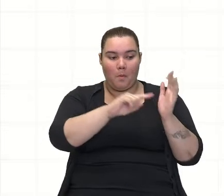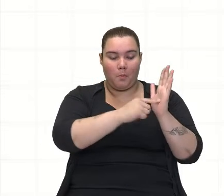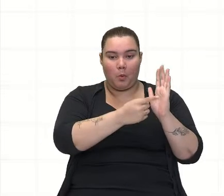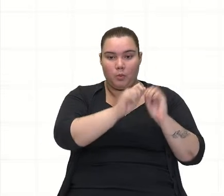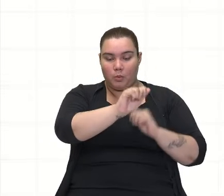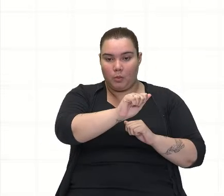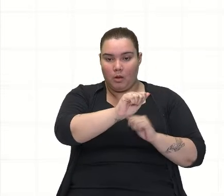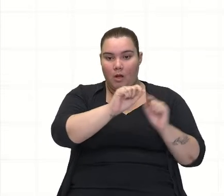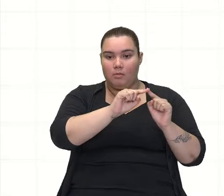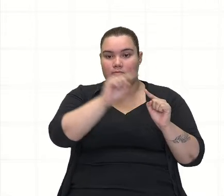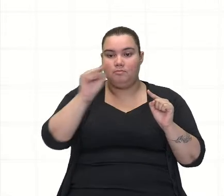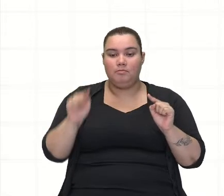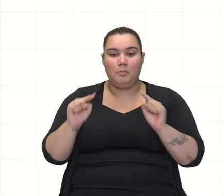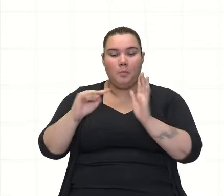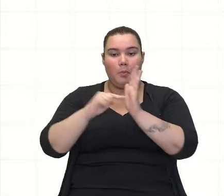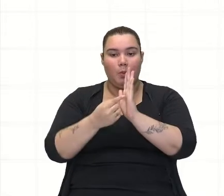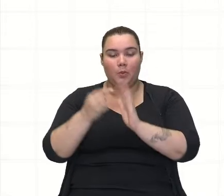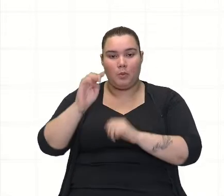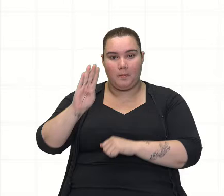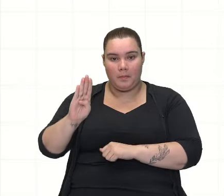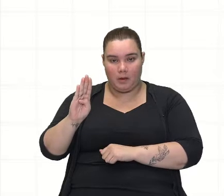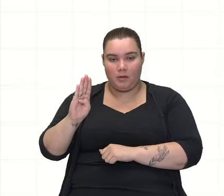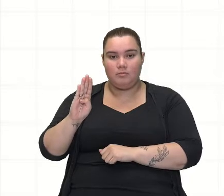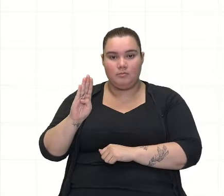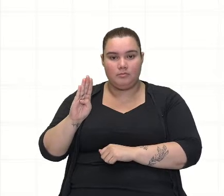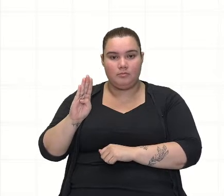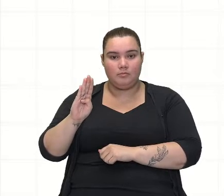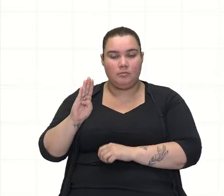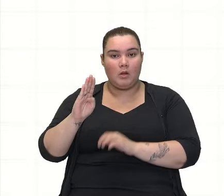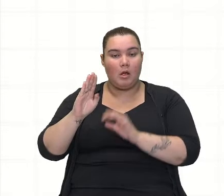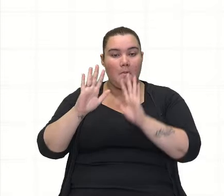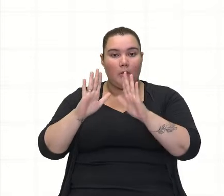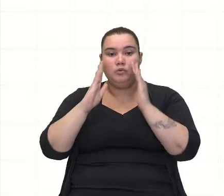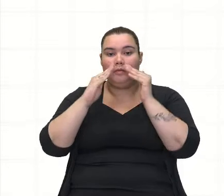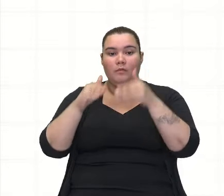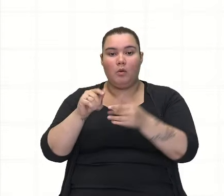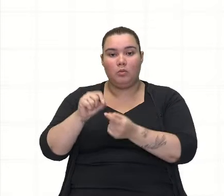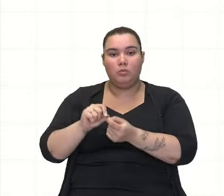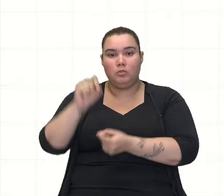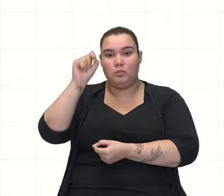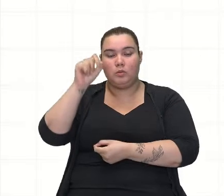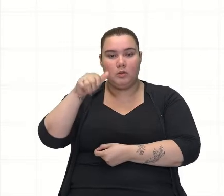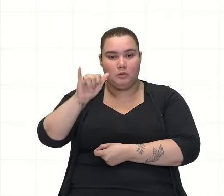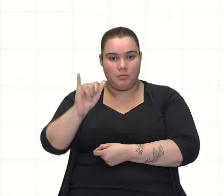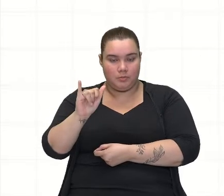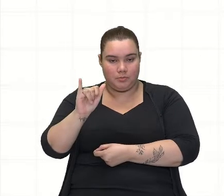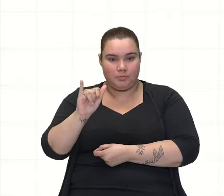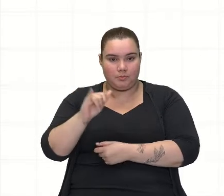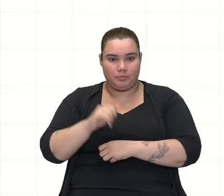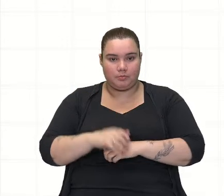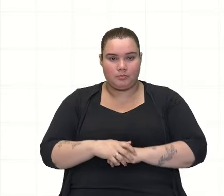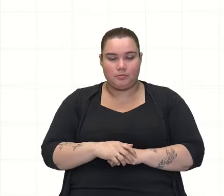em relação ao eixo Y, tá? E no eixo